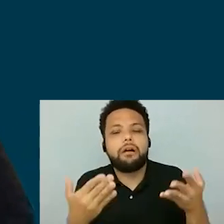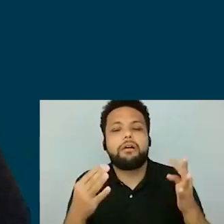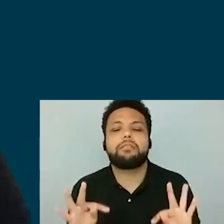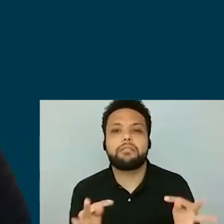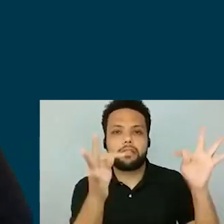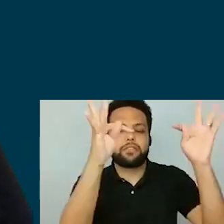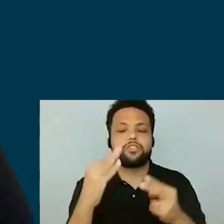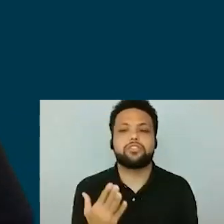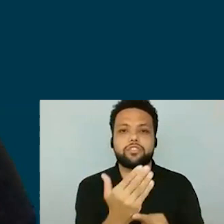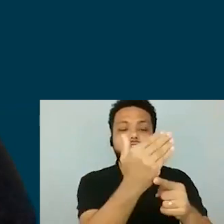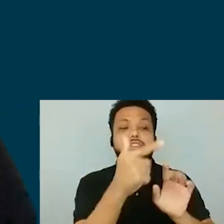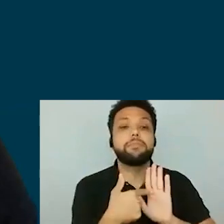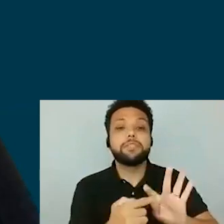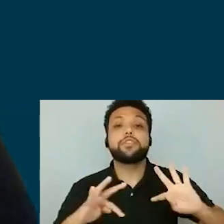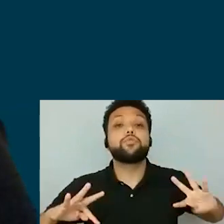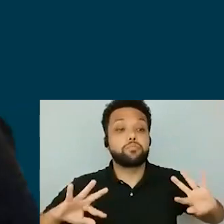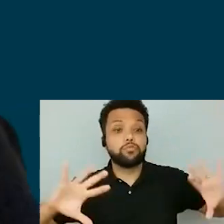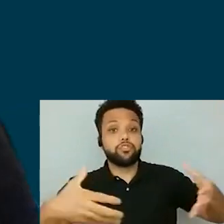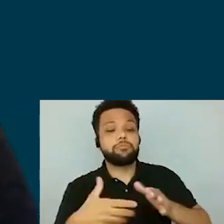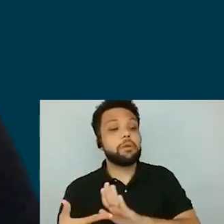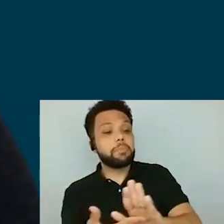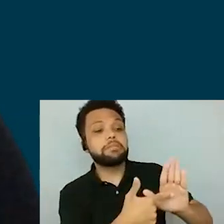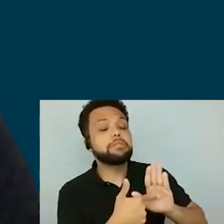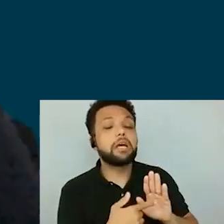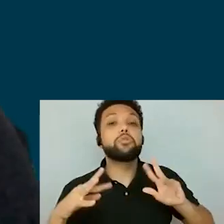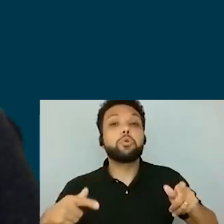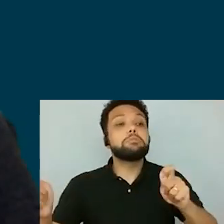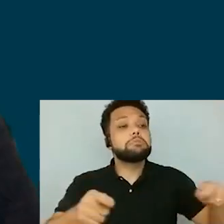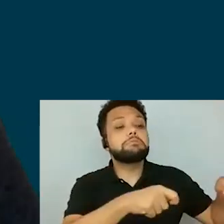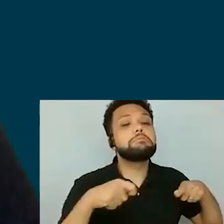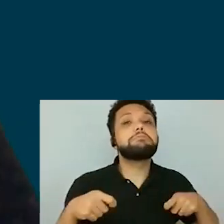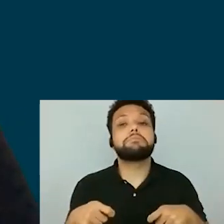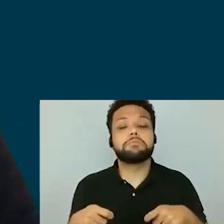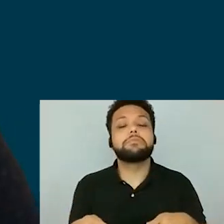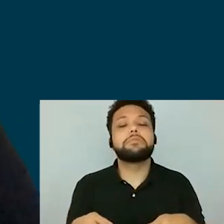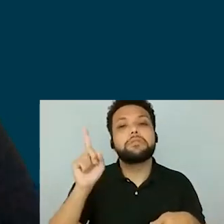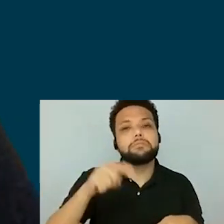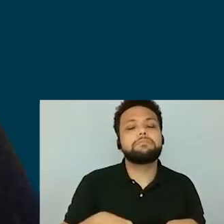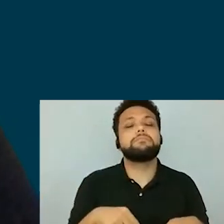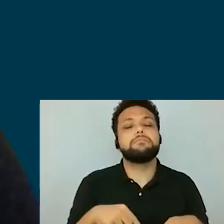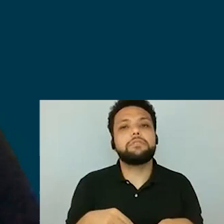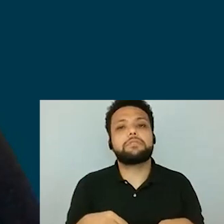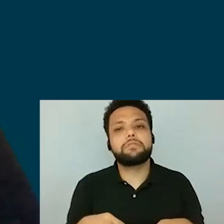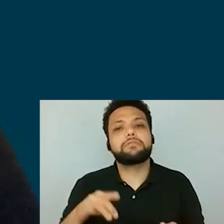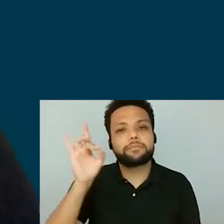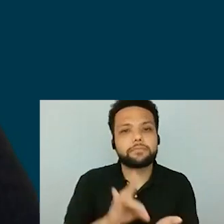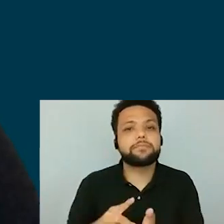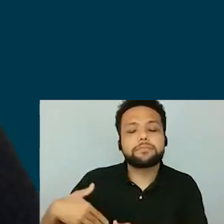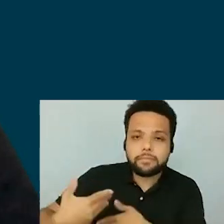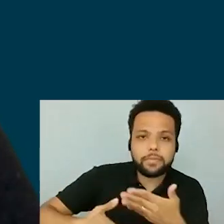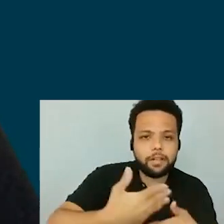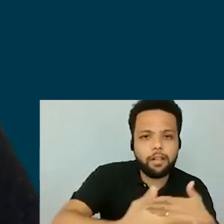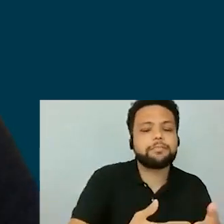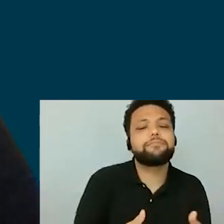para o time também todos esses benefícios. Teve essas e outras questões foram levantadas e foi um processo